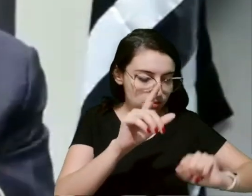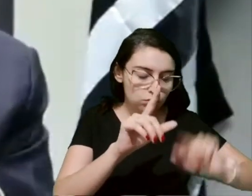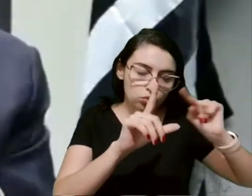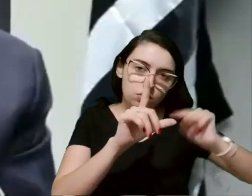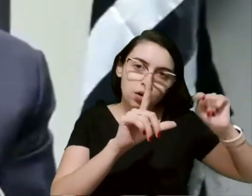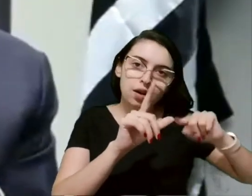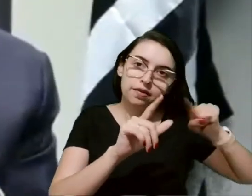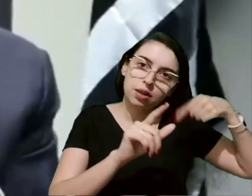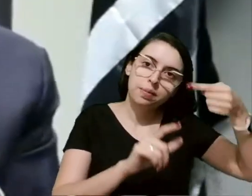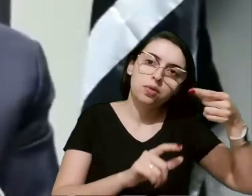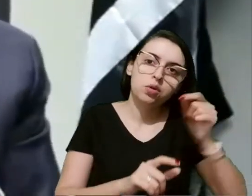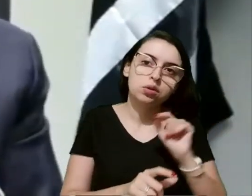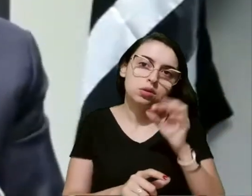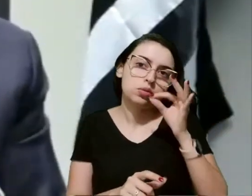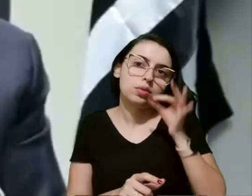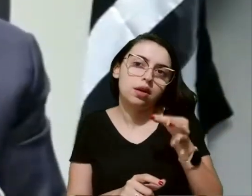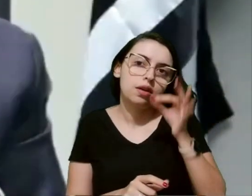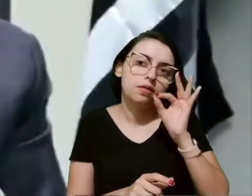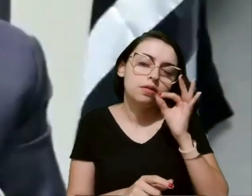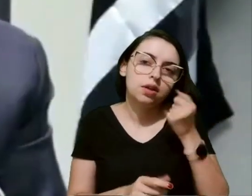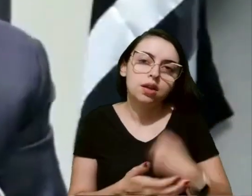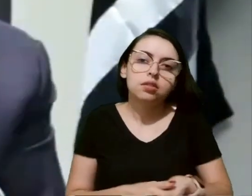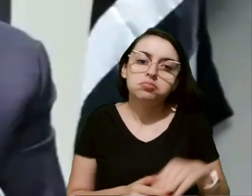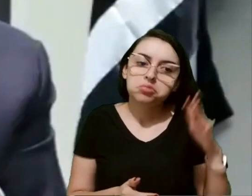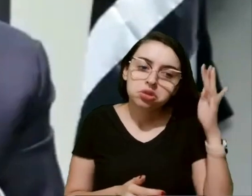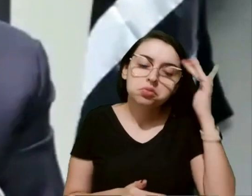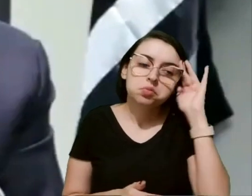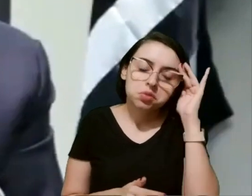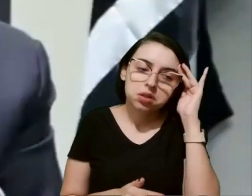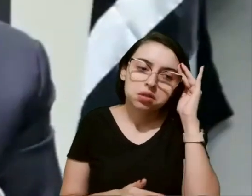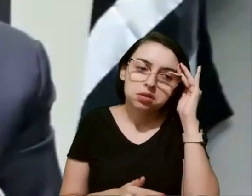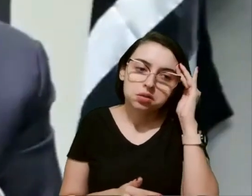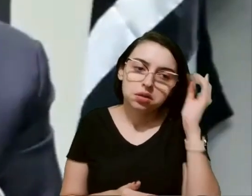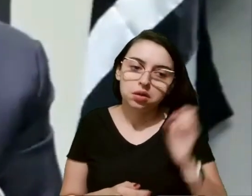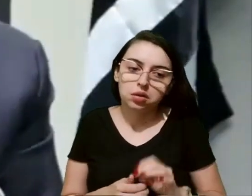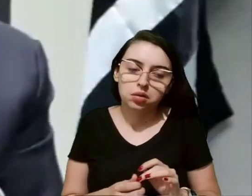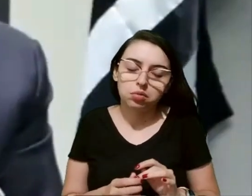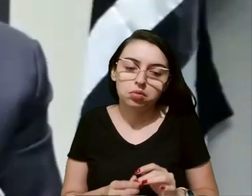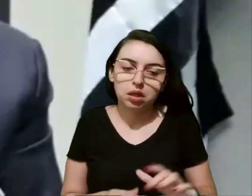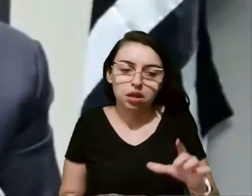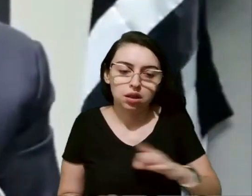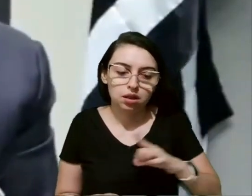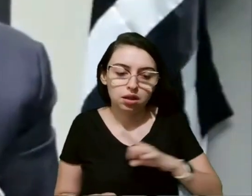fazer isso logo depois do café. Mas a gente percebeu que havia uma